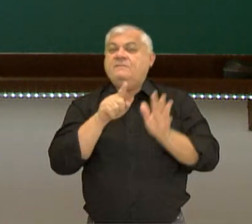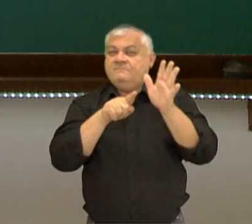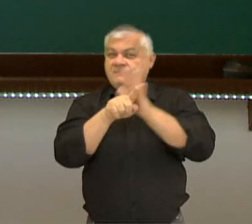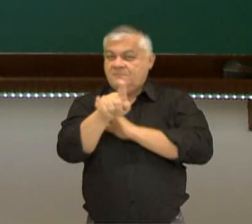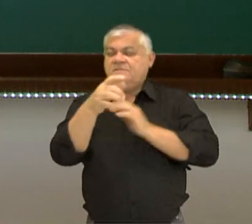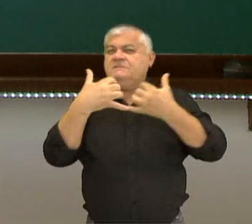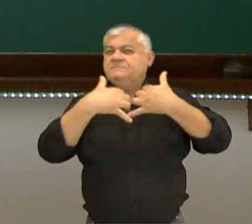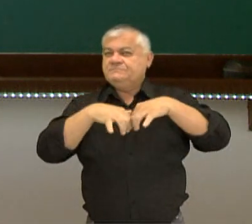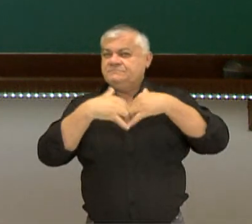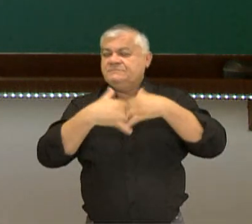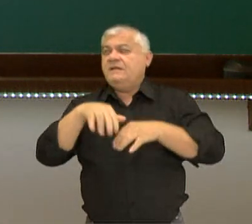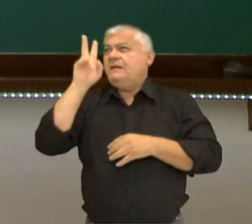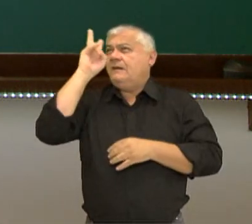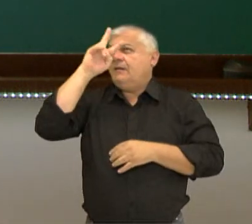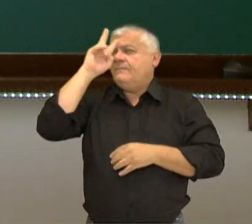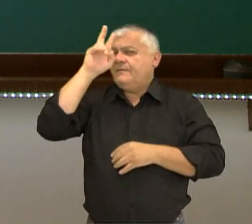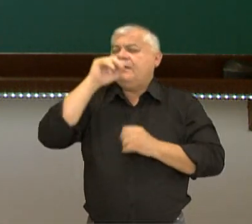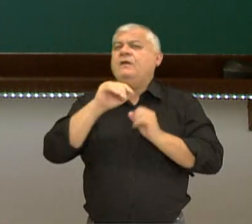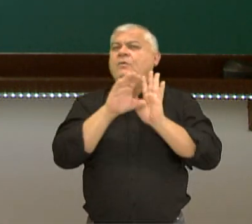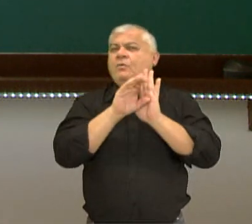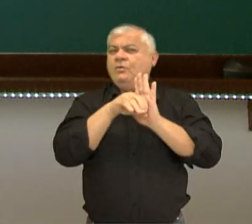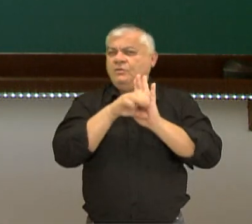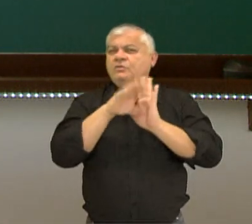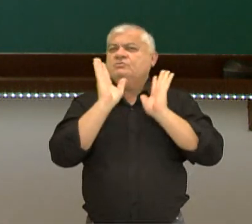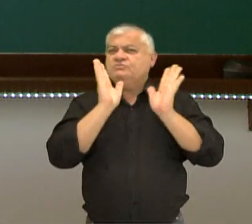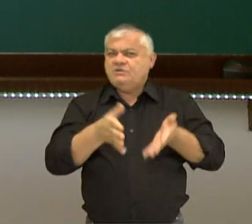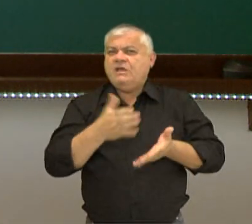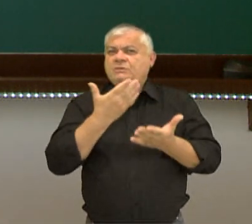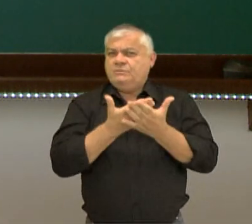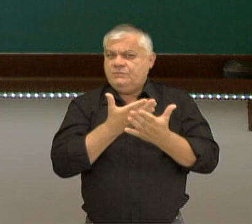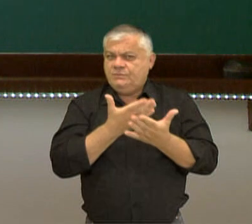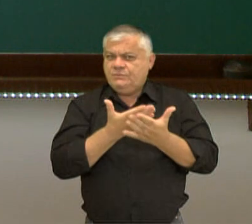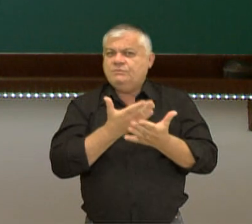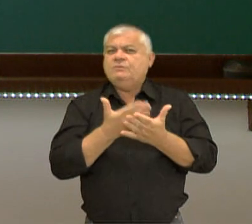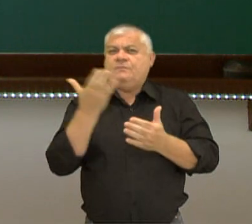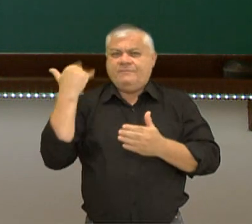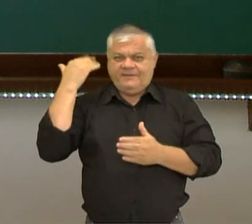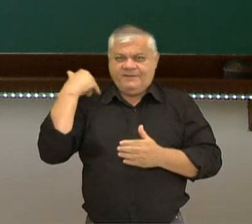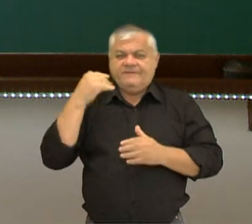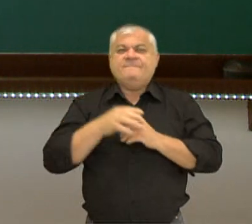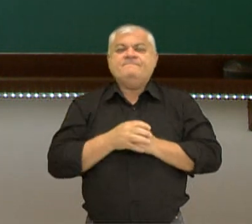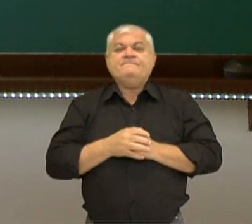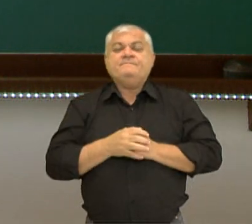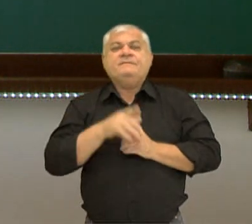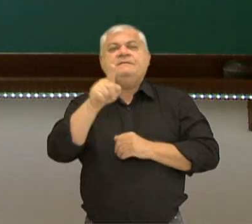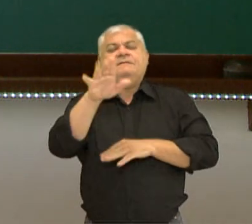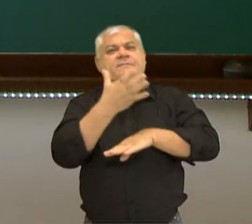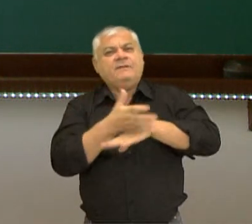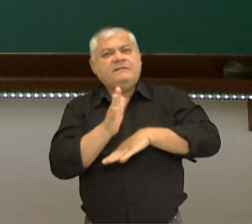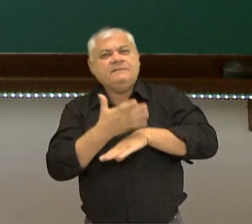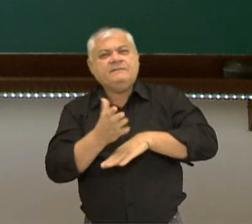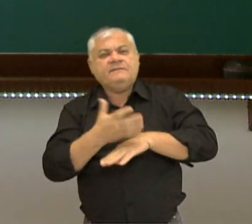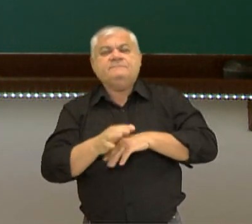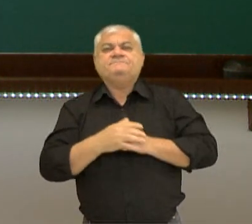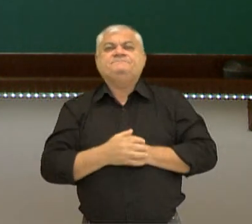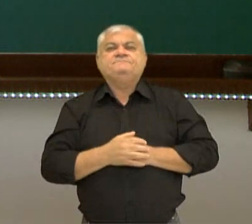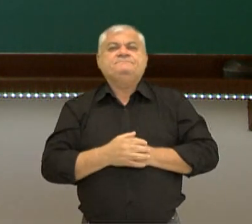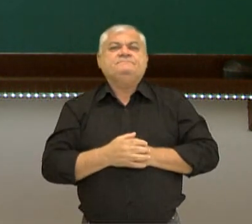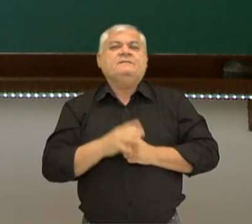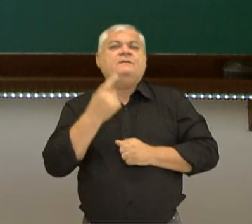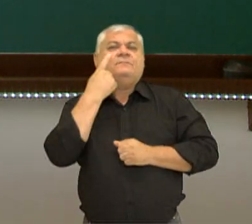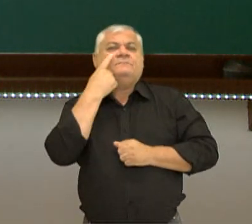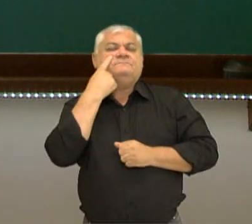você relembrar alguns conteúdos que você já viu em outros momentos, tá? E praticar aí um pouquinho. A questão